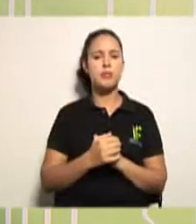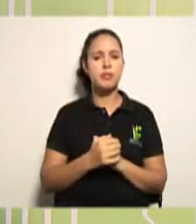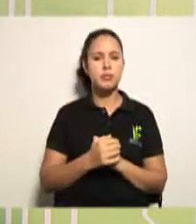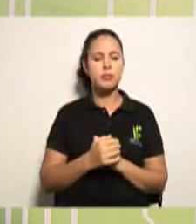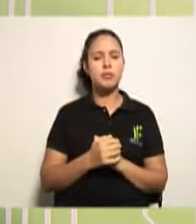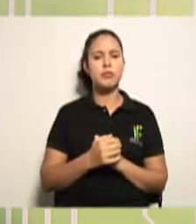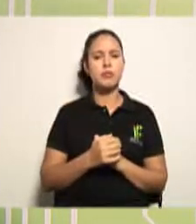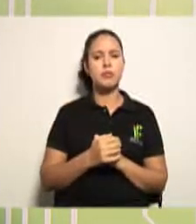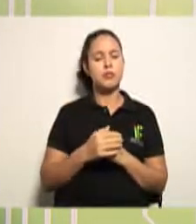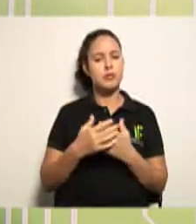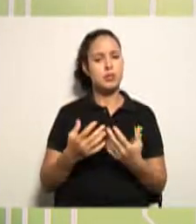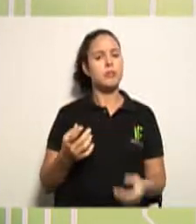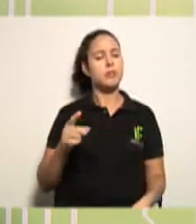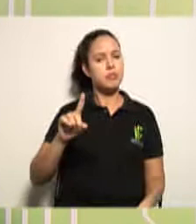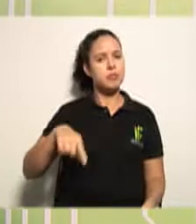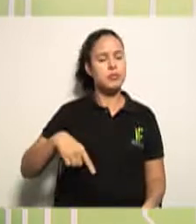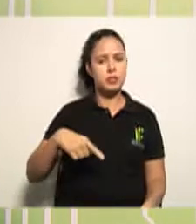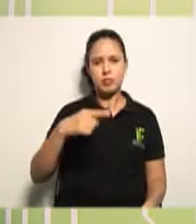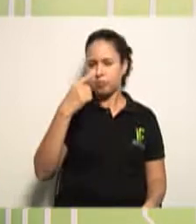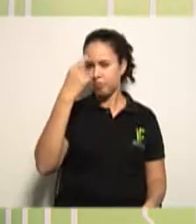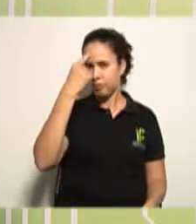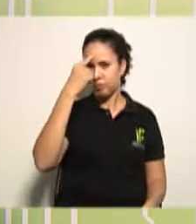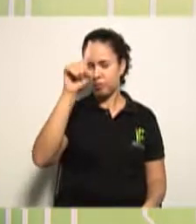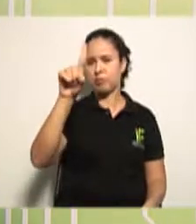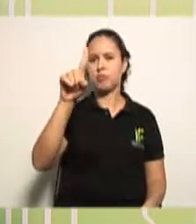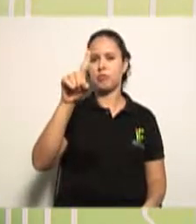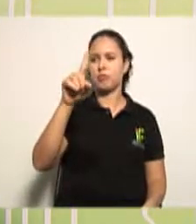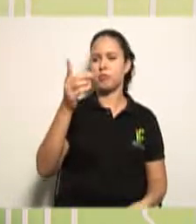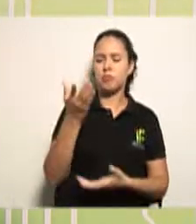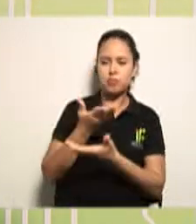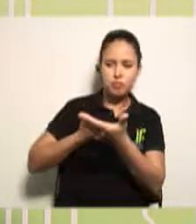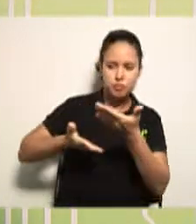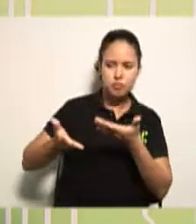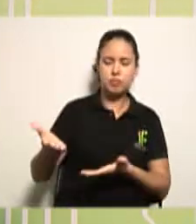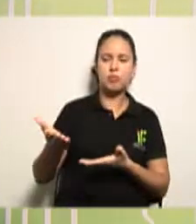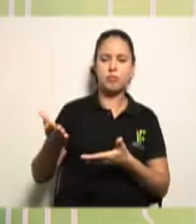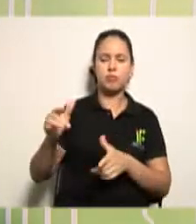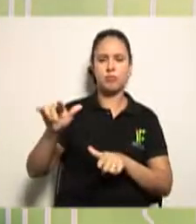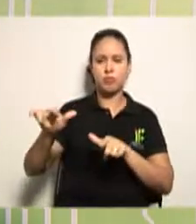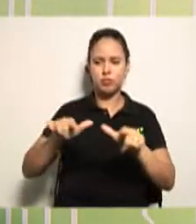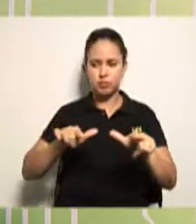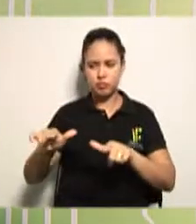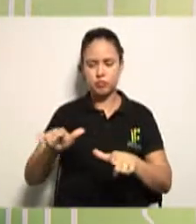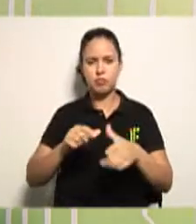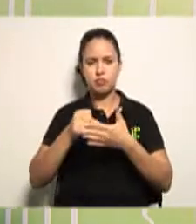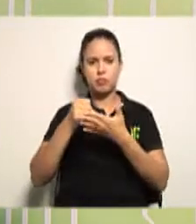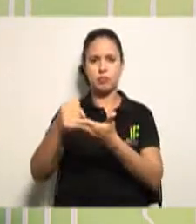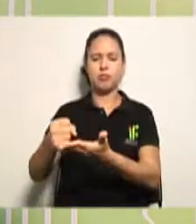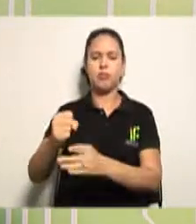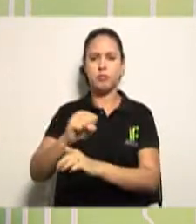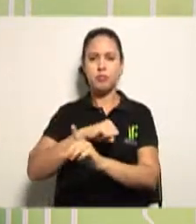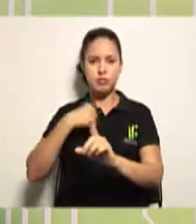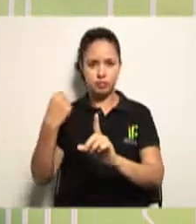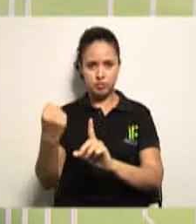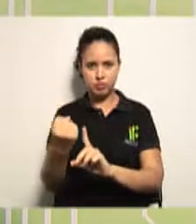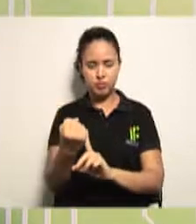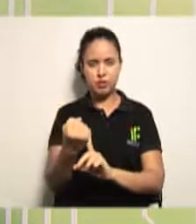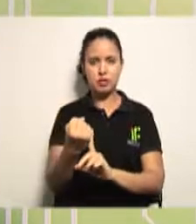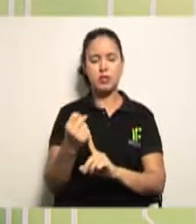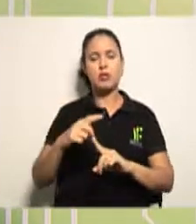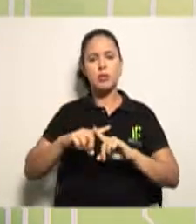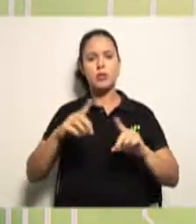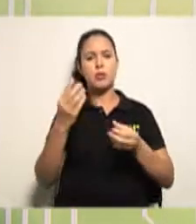trazer essa ideia de um atendimento a essa demanda da sociedade. Mas para a gente entender melhor um pouquinho como se